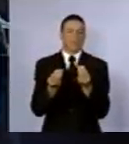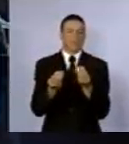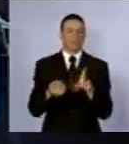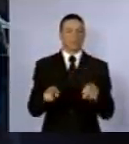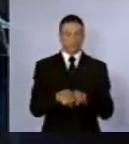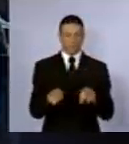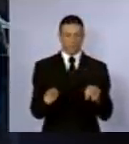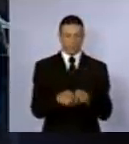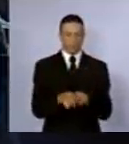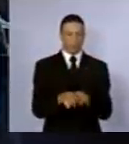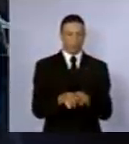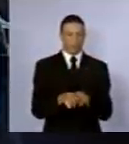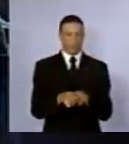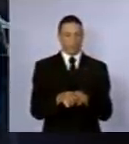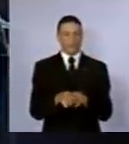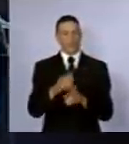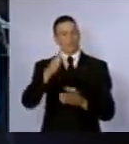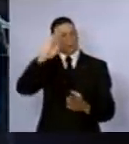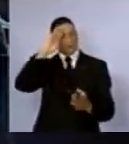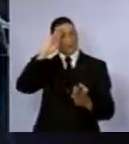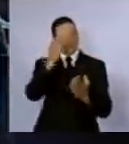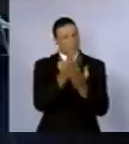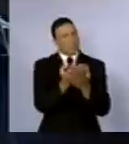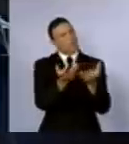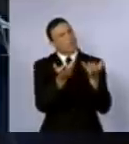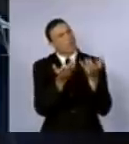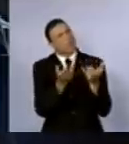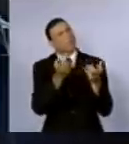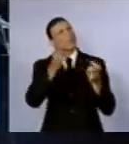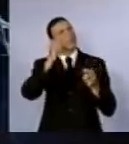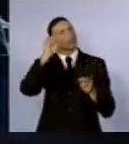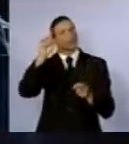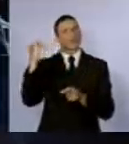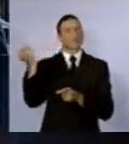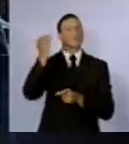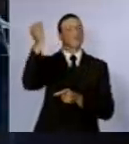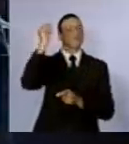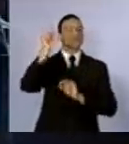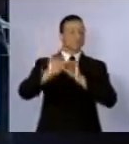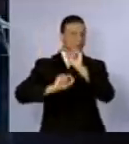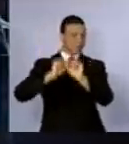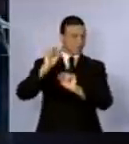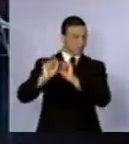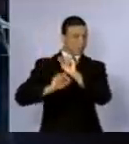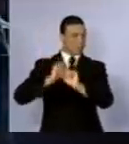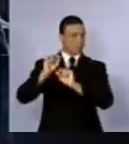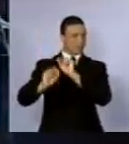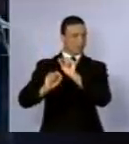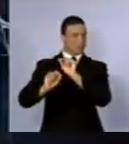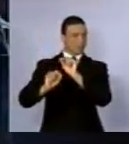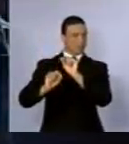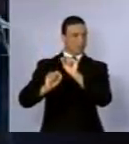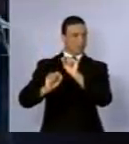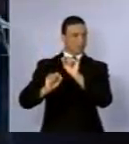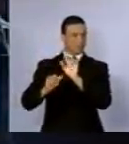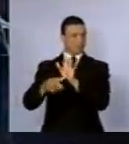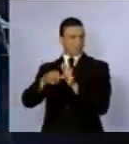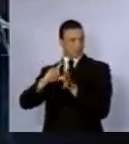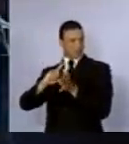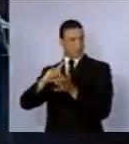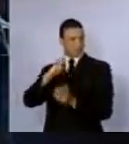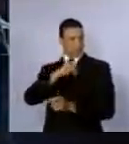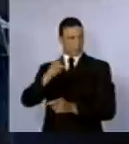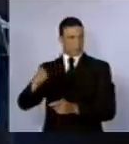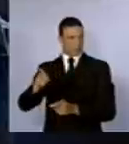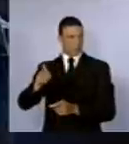E também acreditamos e entendemos ser extremamente importante, até por conta daquilo que defendeu aqui o professor Sérgio